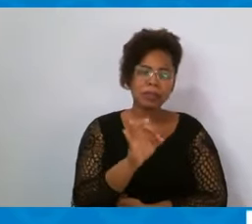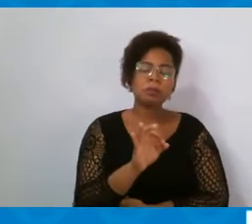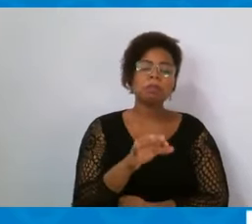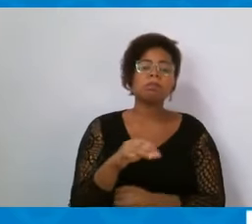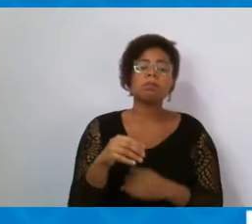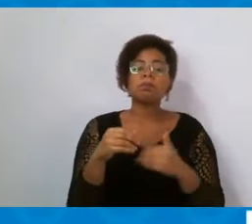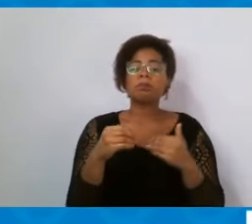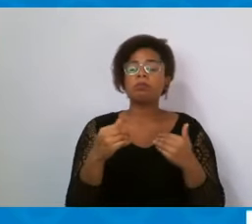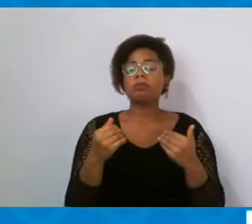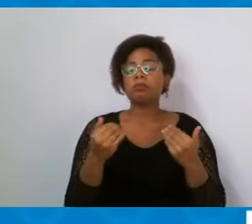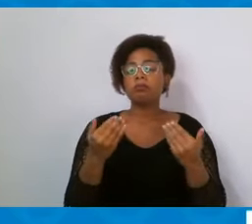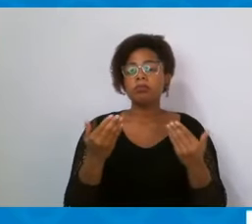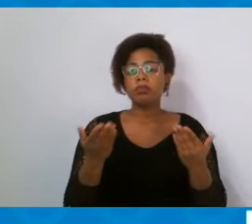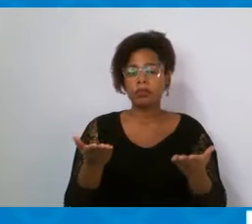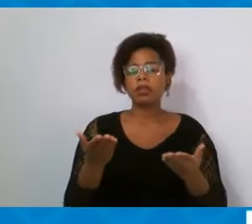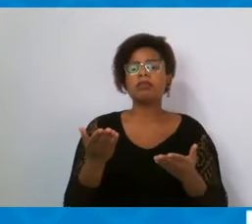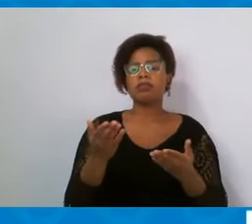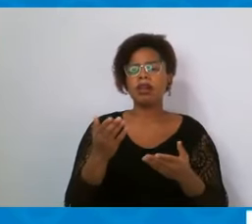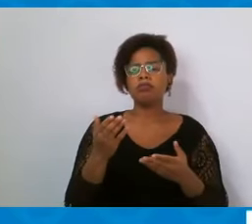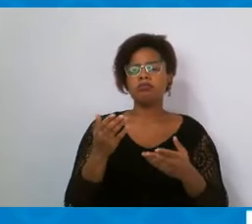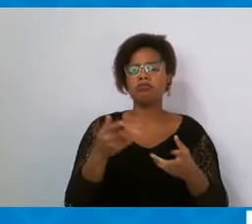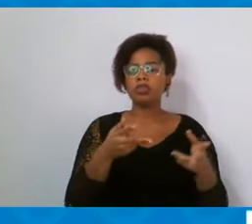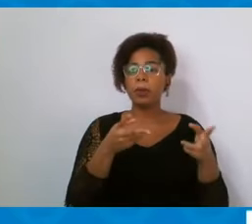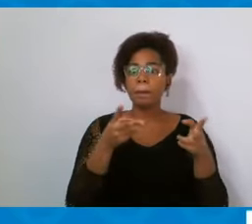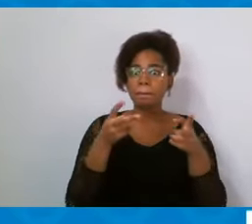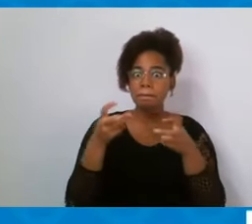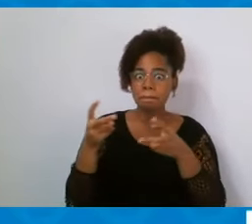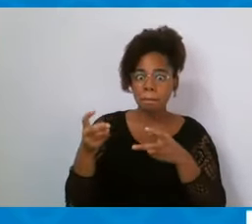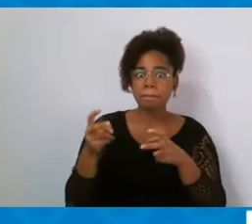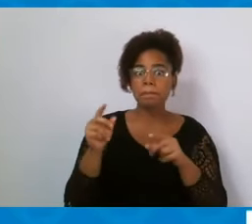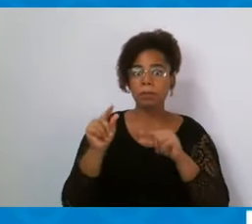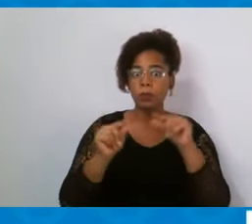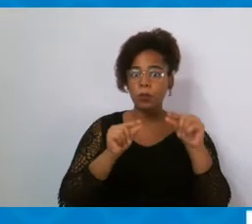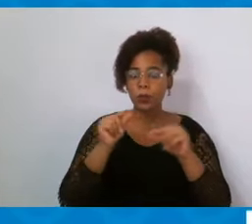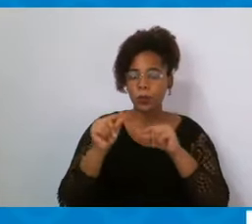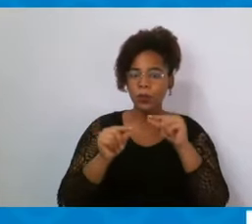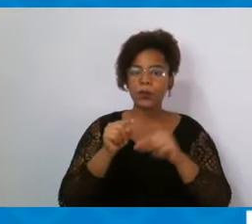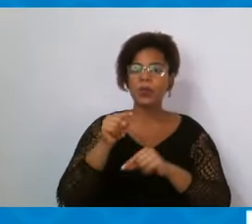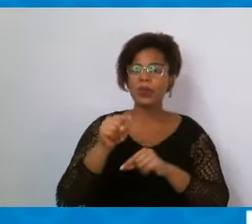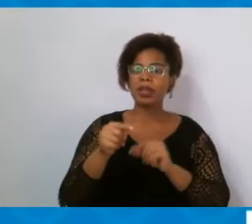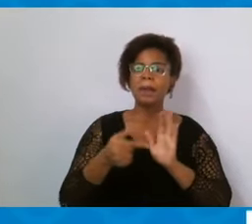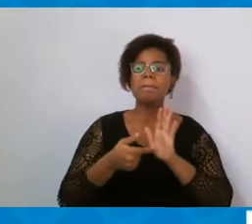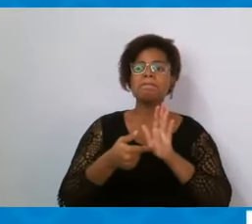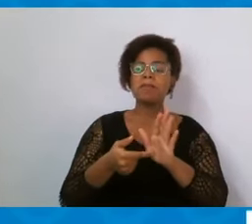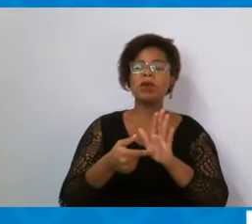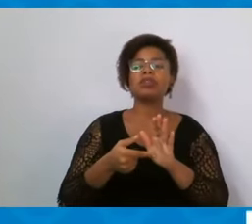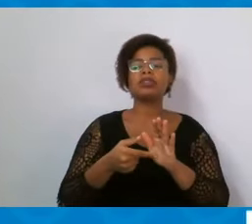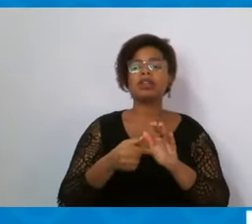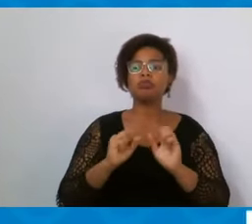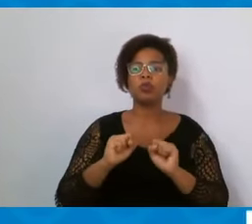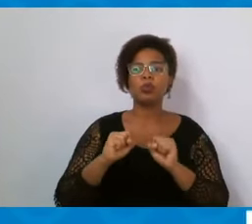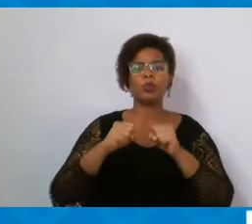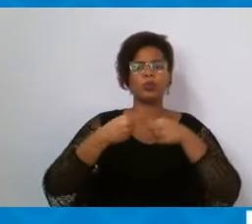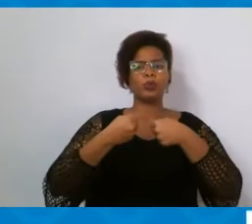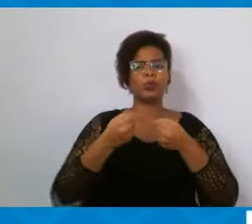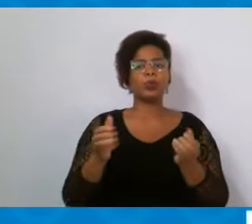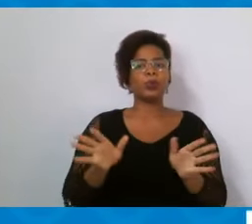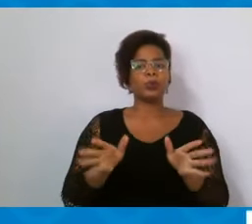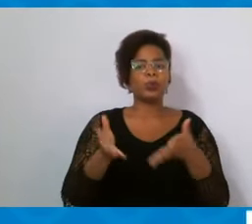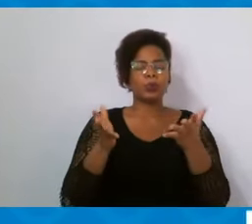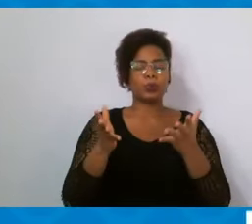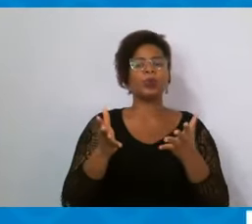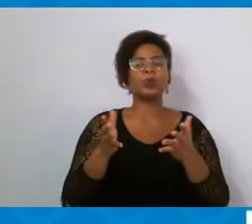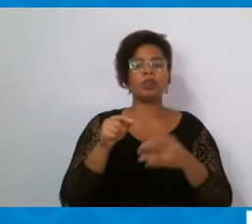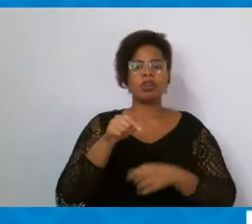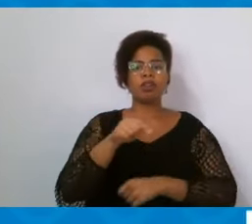isso acaba impactando também no seu próprio engajamento, né? No seu olhar